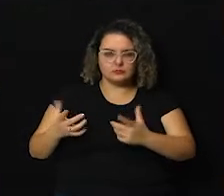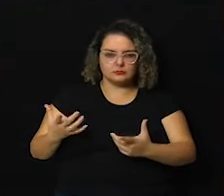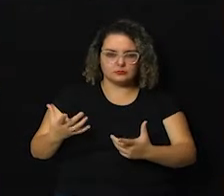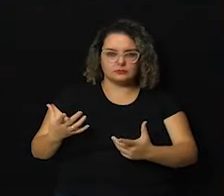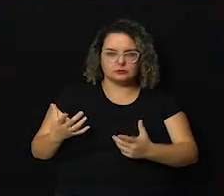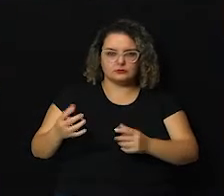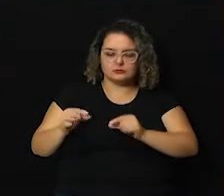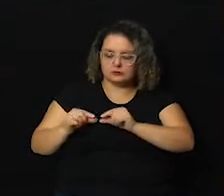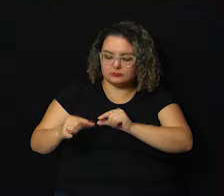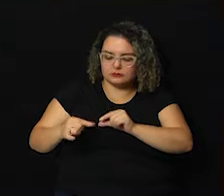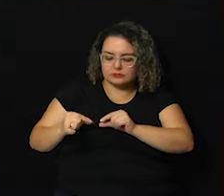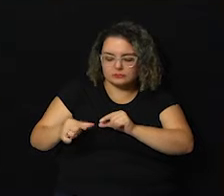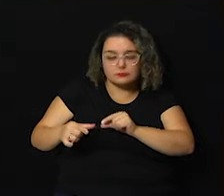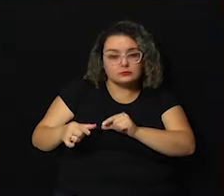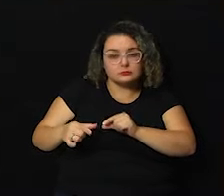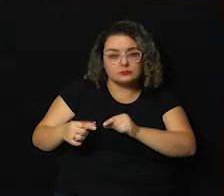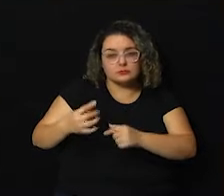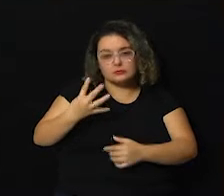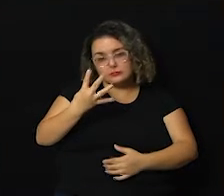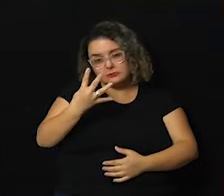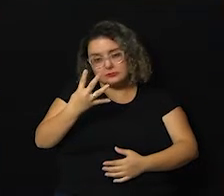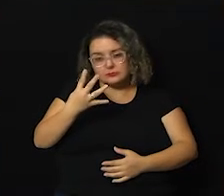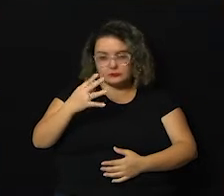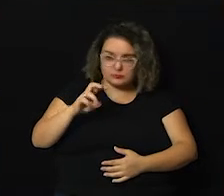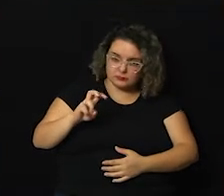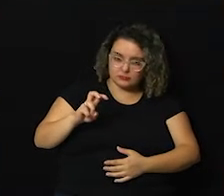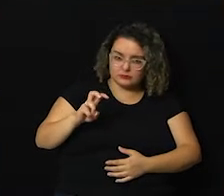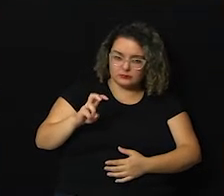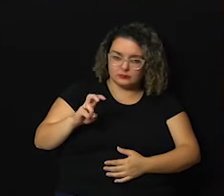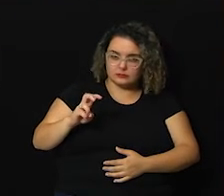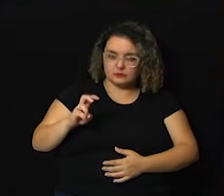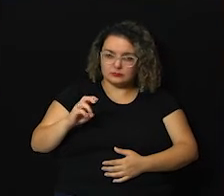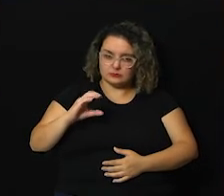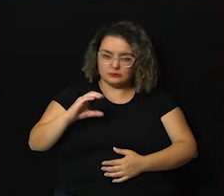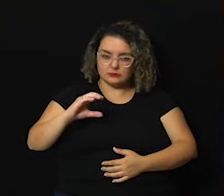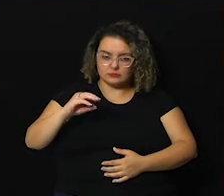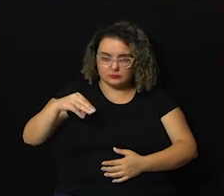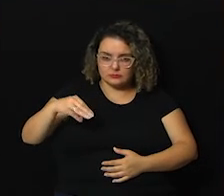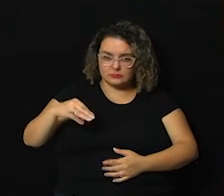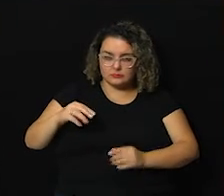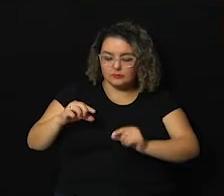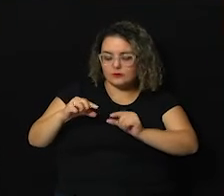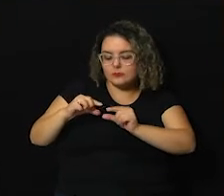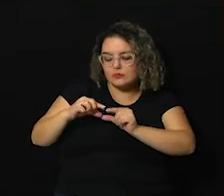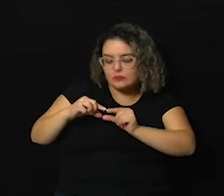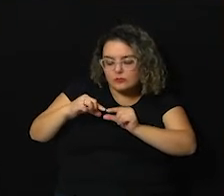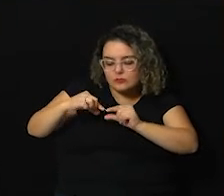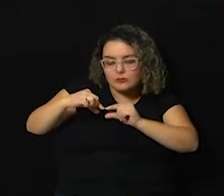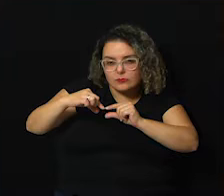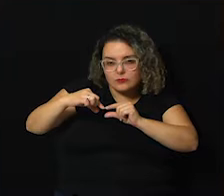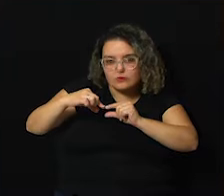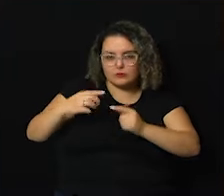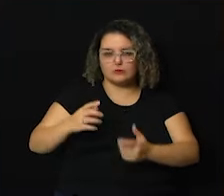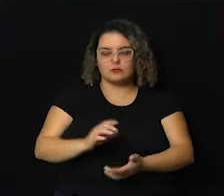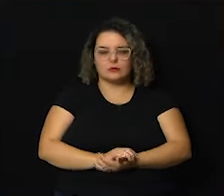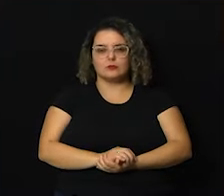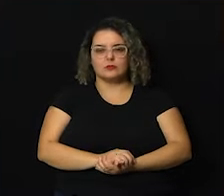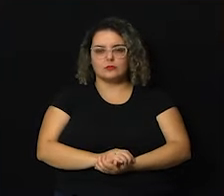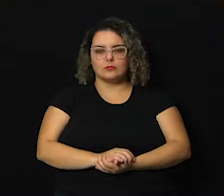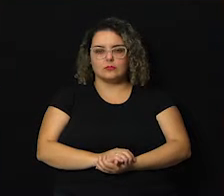na espessura, algo em torno de 4 a 5 centímetros. Tá? Dá para imaginar, então, o tamanho do rim